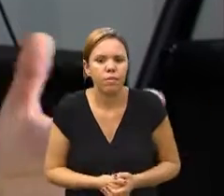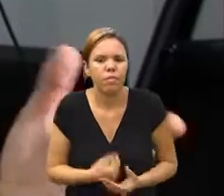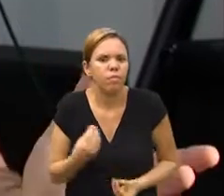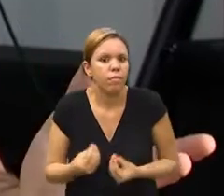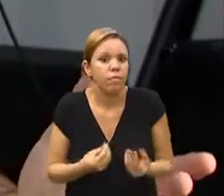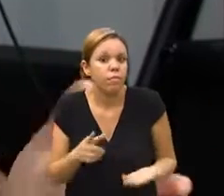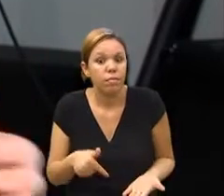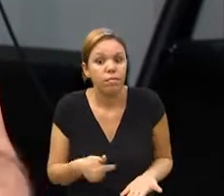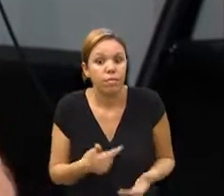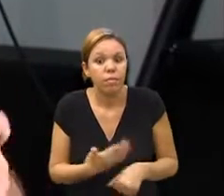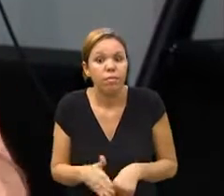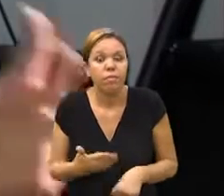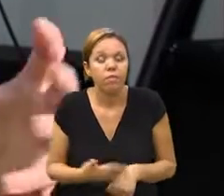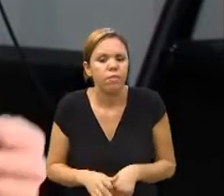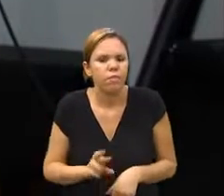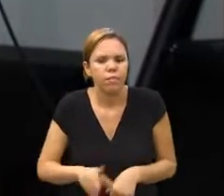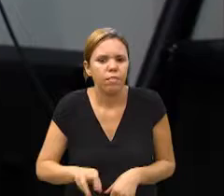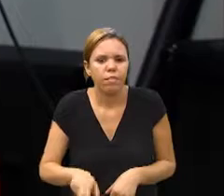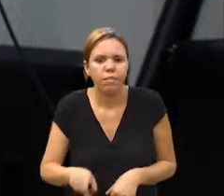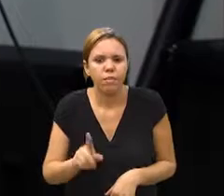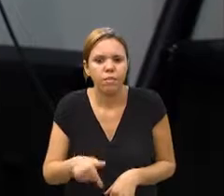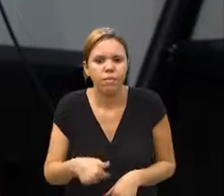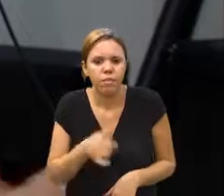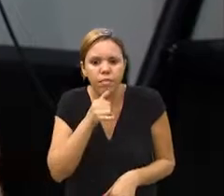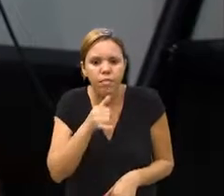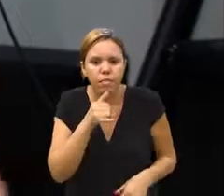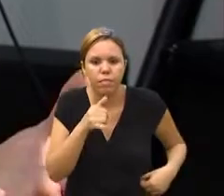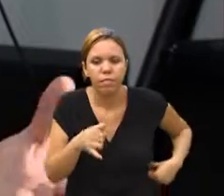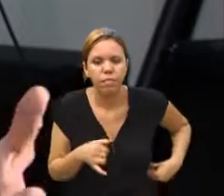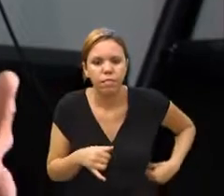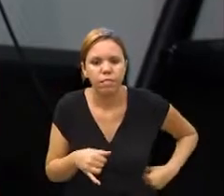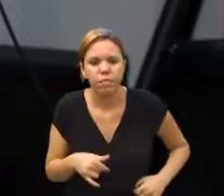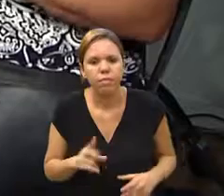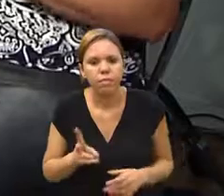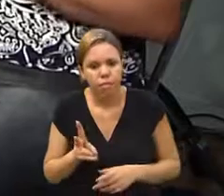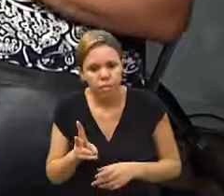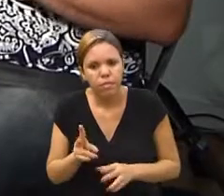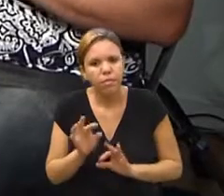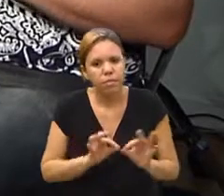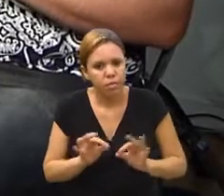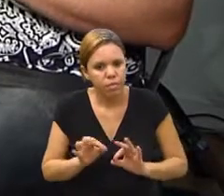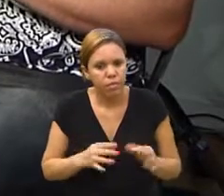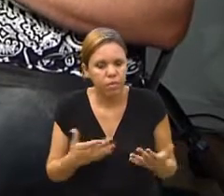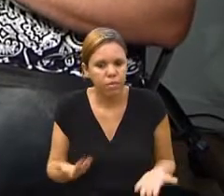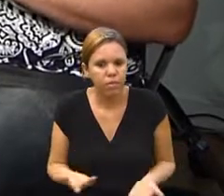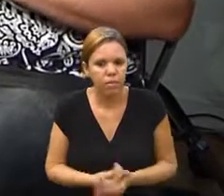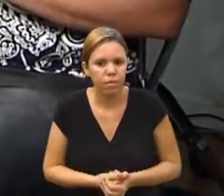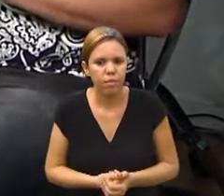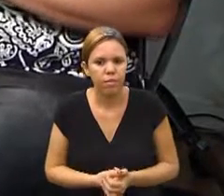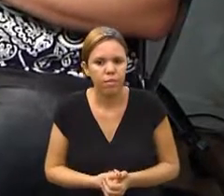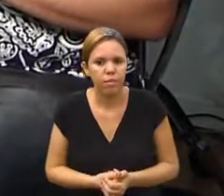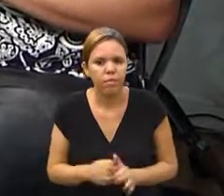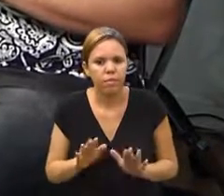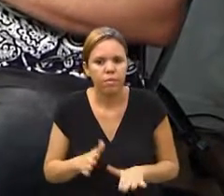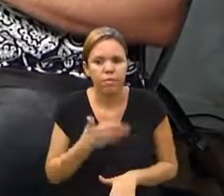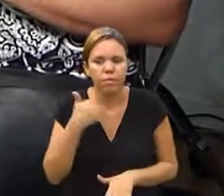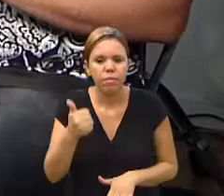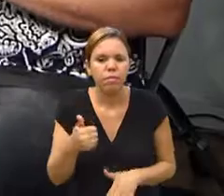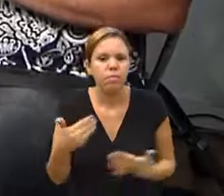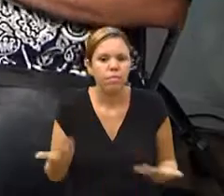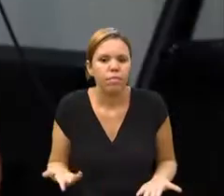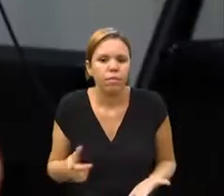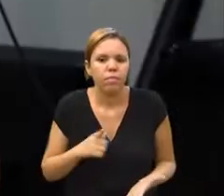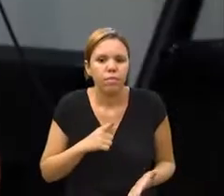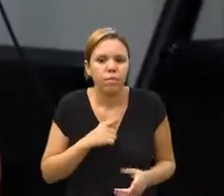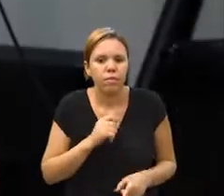como assim, vocês não ensaiaram? Eu falei, não é isso. Aqui, por exemplo, solos, essas coisas eu sempre improviso. né, fica o melhor take. Aí eles